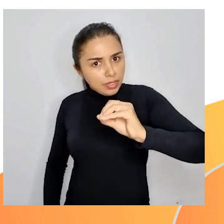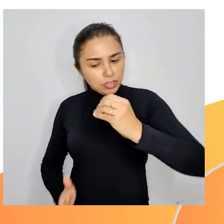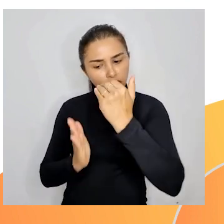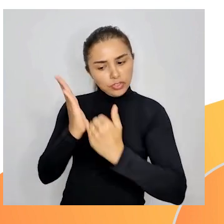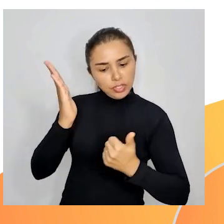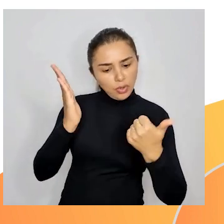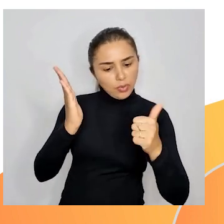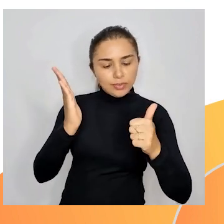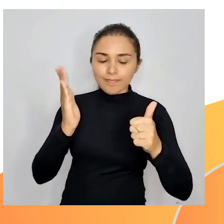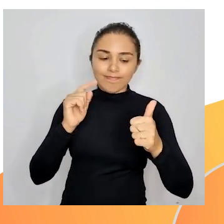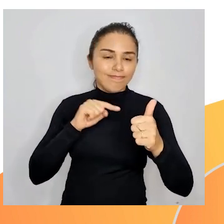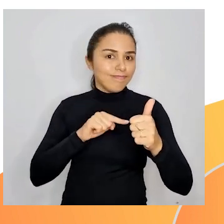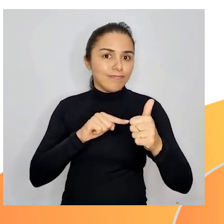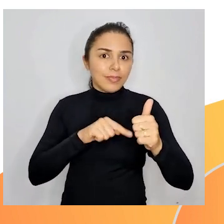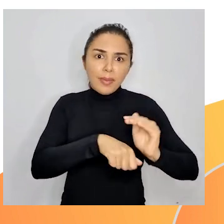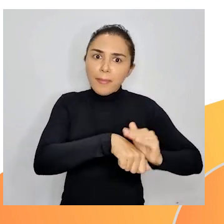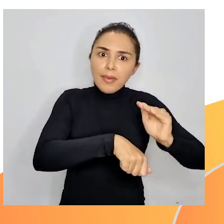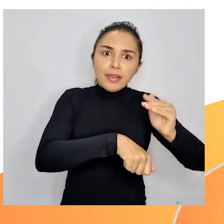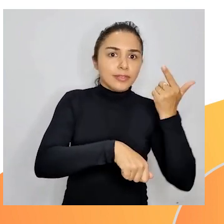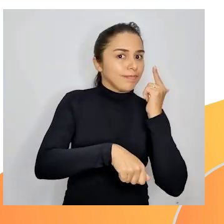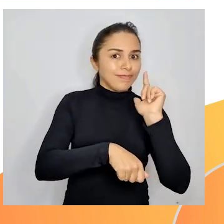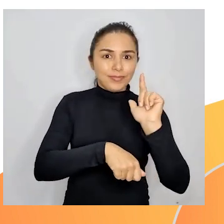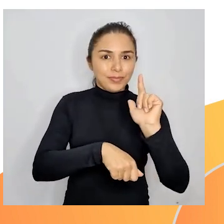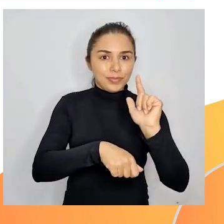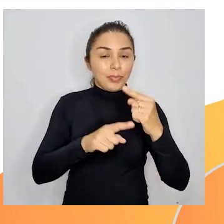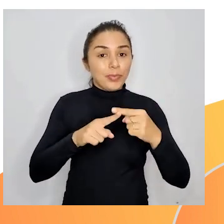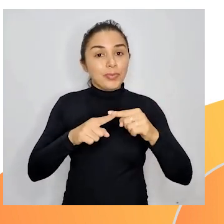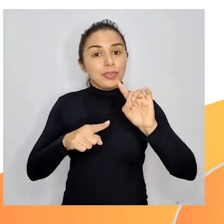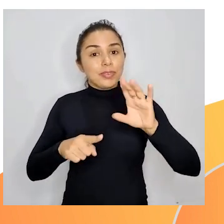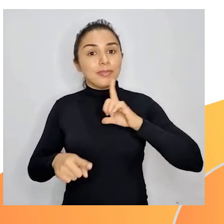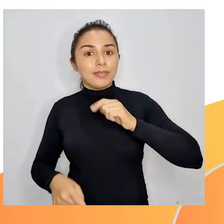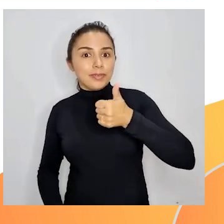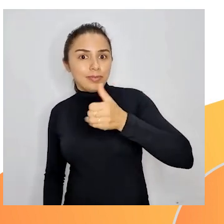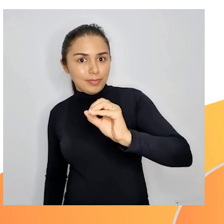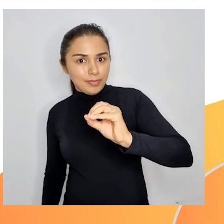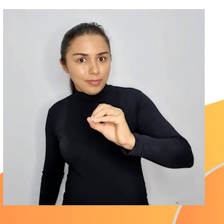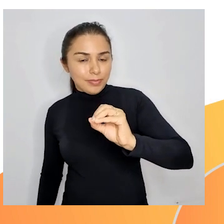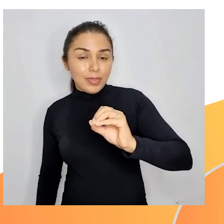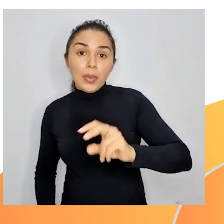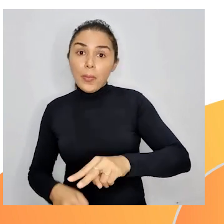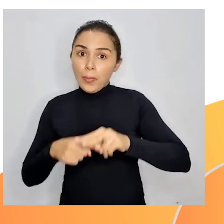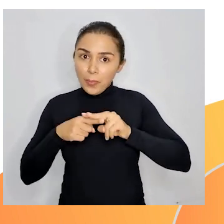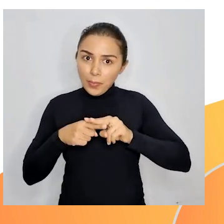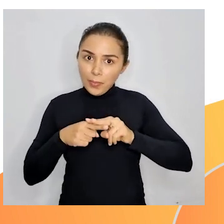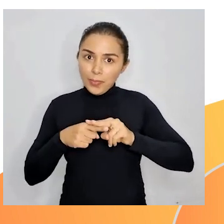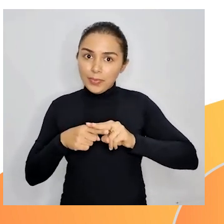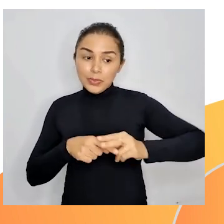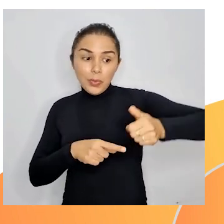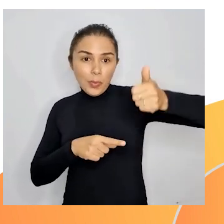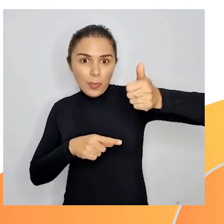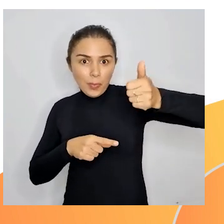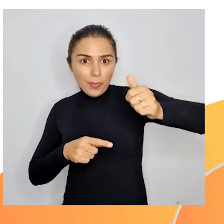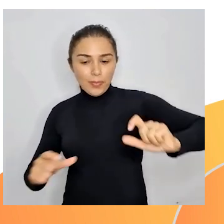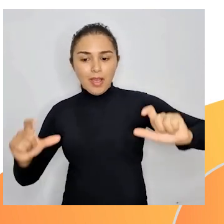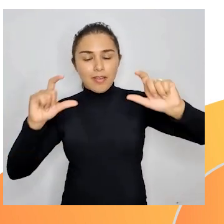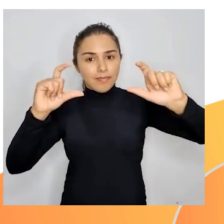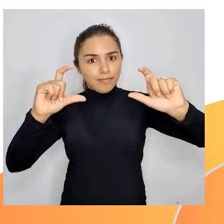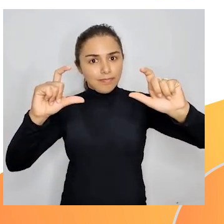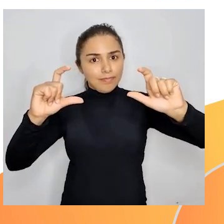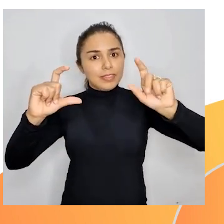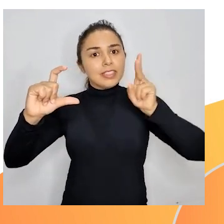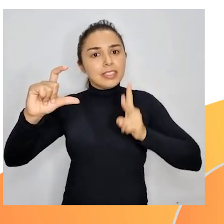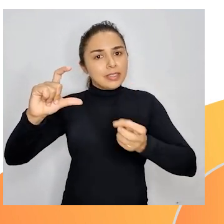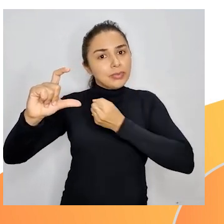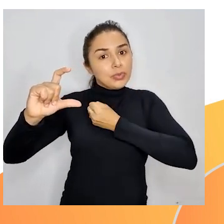só tenho 10. Então, eu preciso que o minuendo seja sempre maior do que o